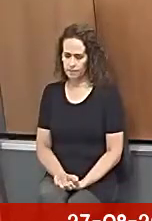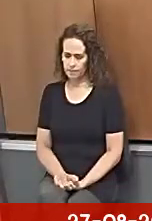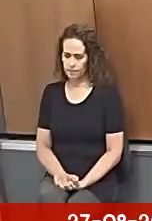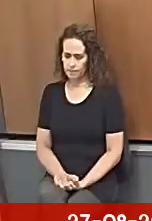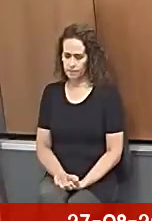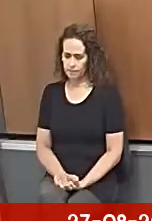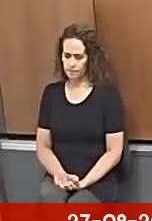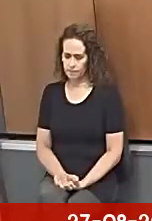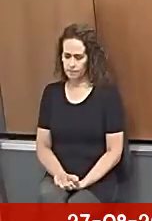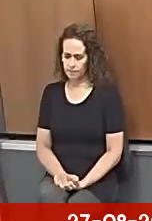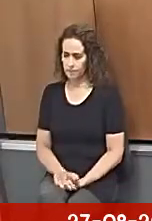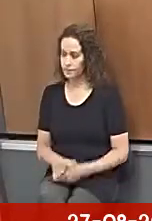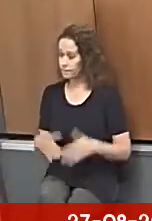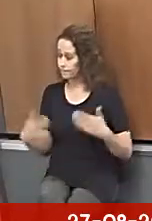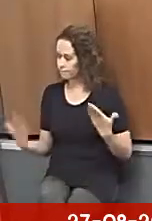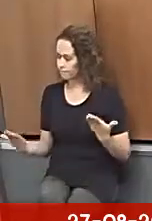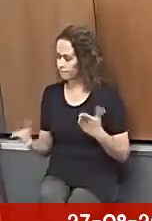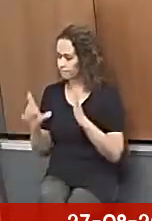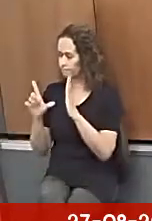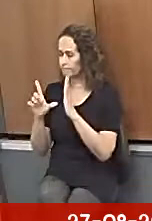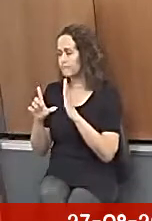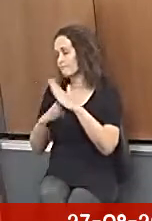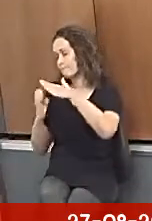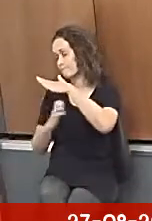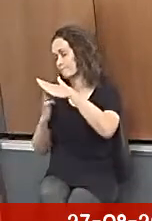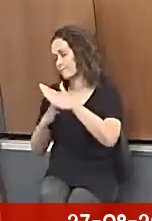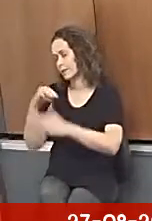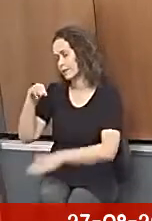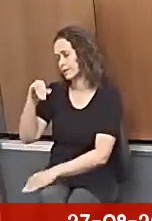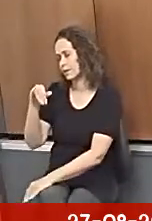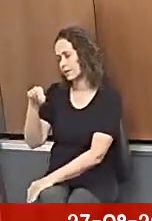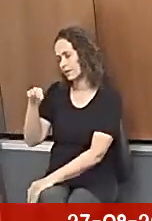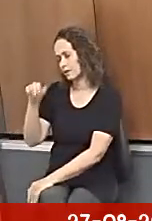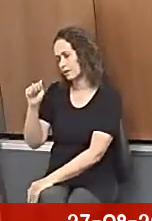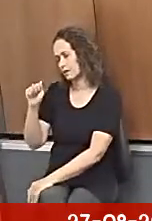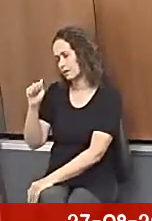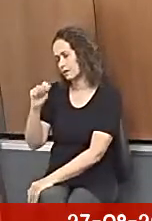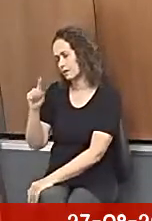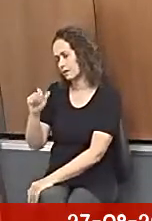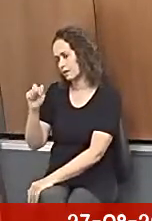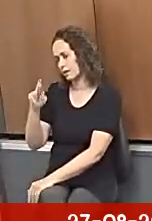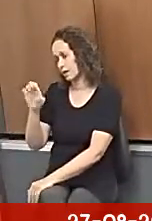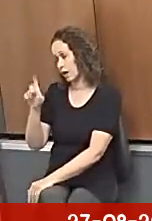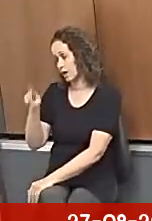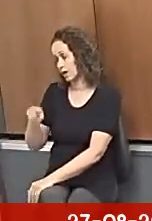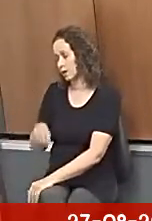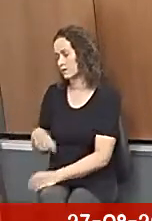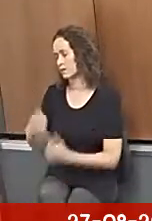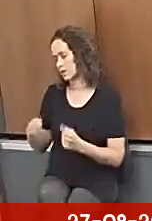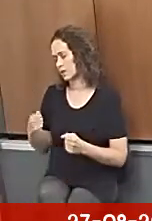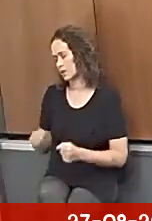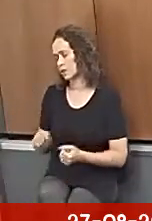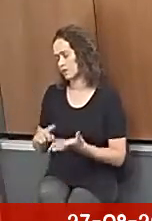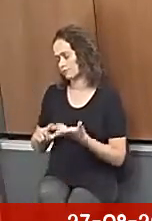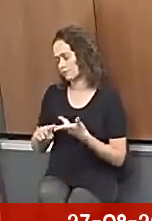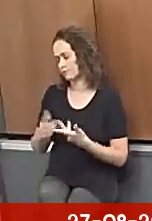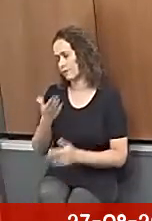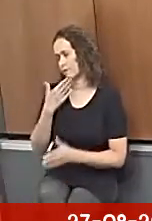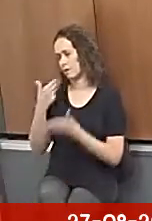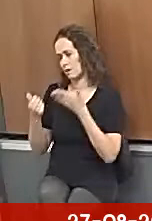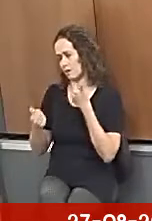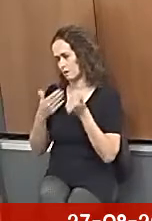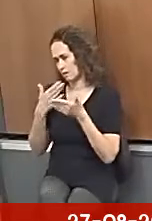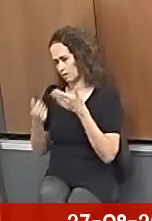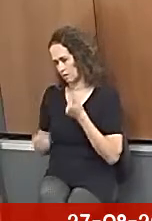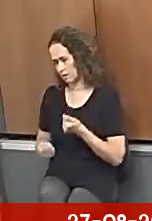então a minas arena precisa muitas melhorias porque o alegada acessibilidade e visibilidade